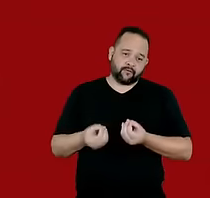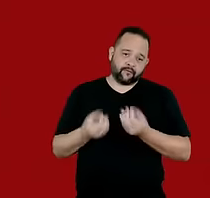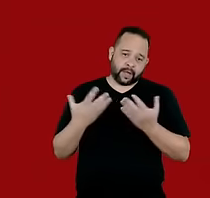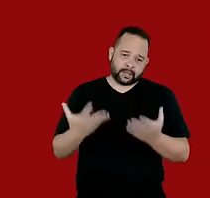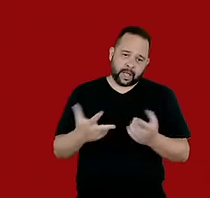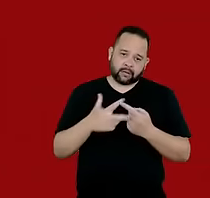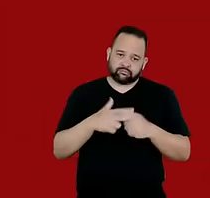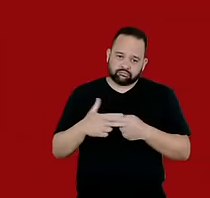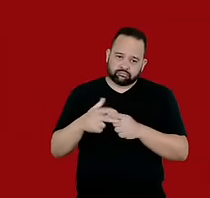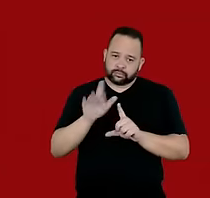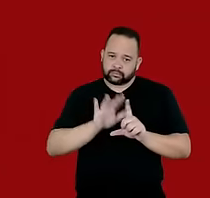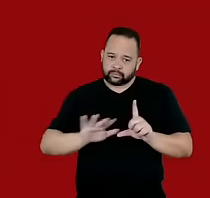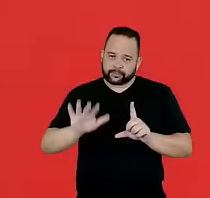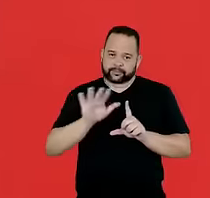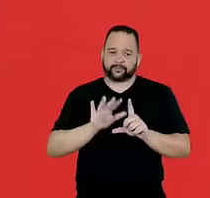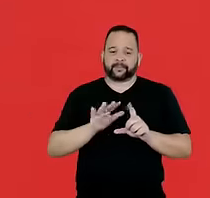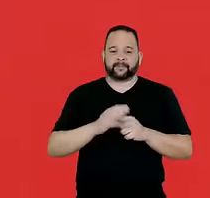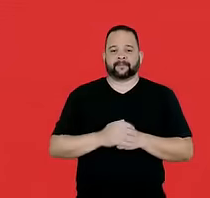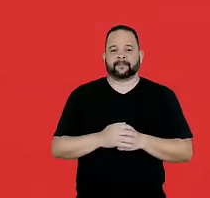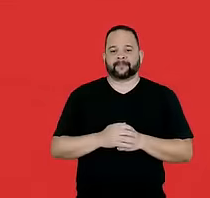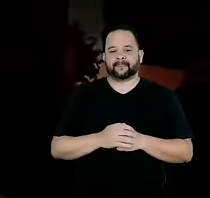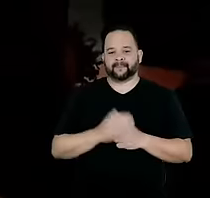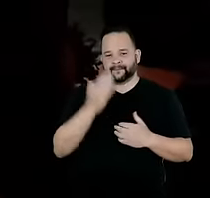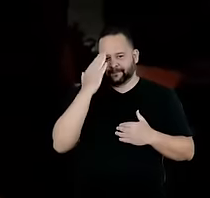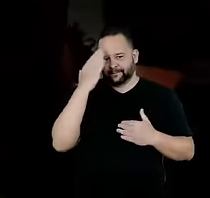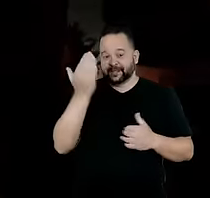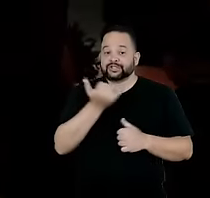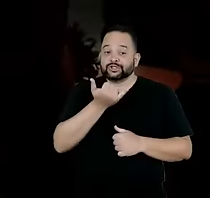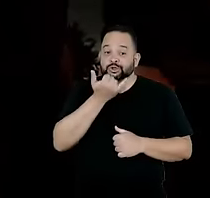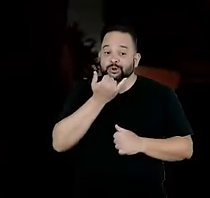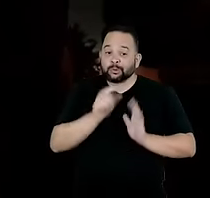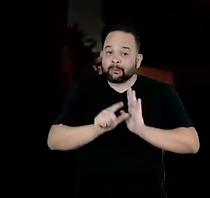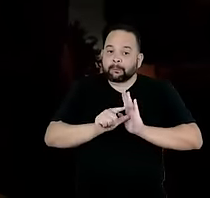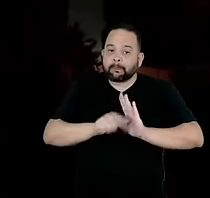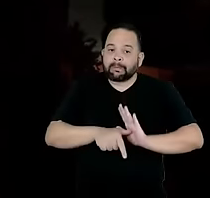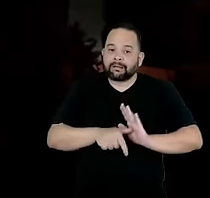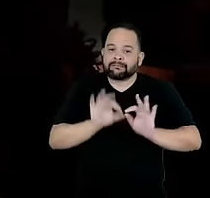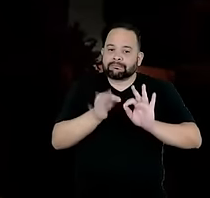o drex ainda na época Muito obrigado desculpa aí tomei um pouco mais de